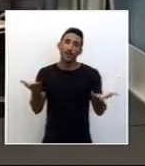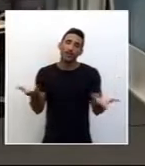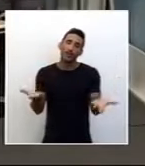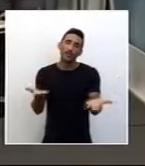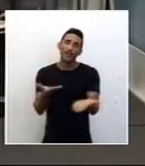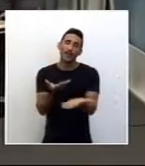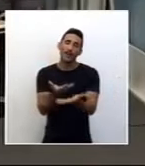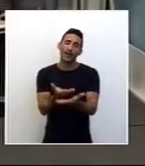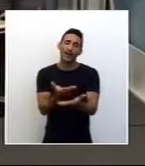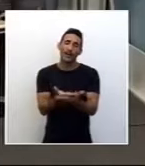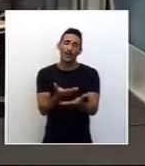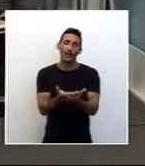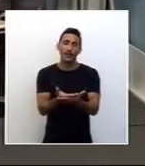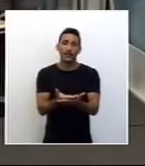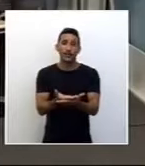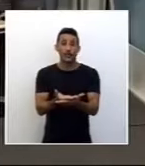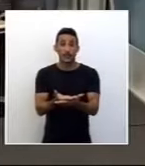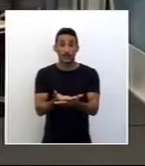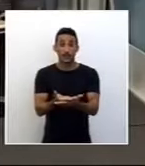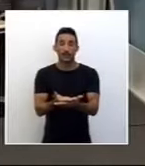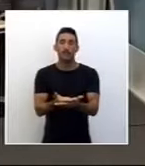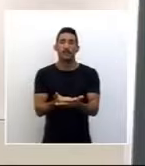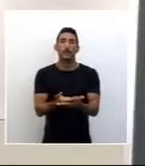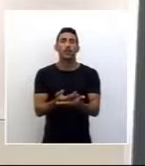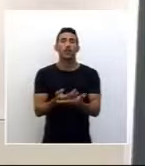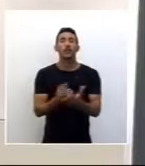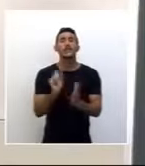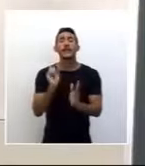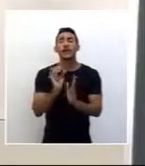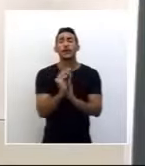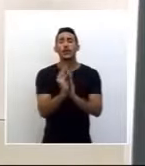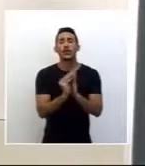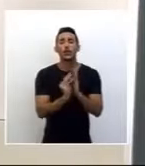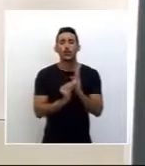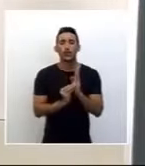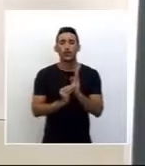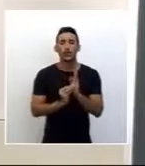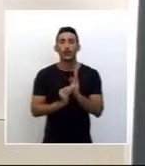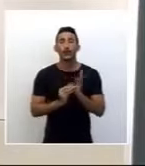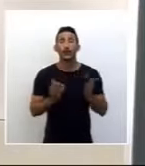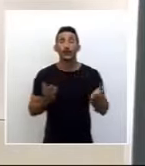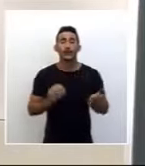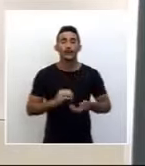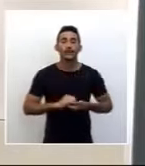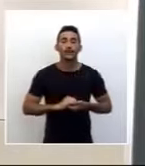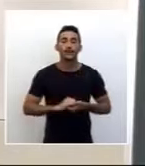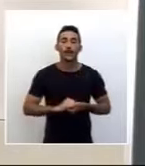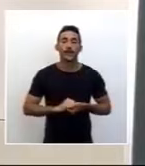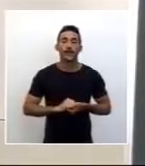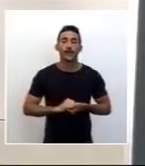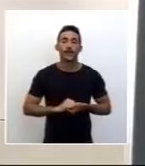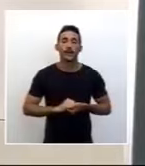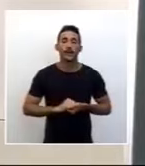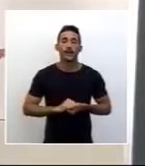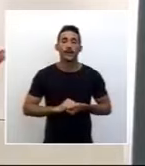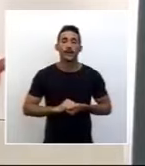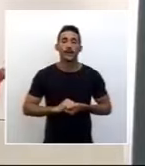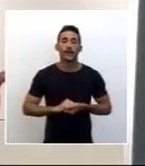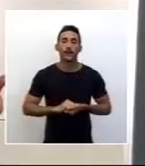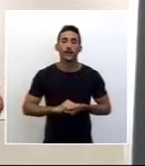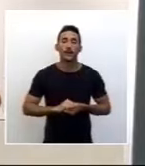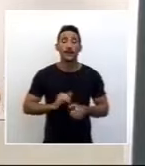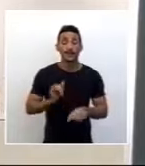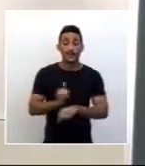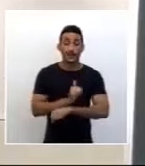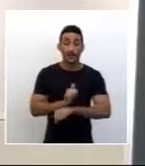aula de hoje nós estudamos o ADN de urn tipo de pote de White de que que você aprendeu continuamos no vídeo splats